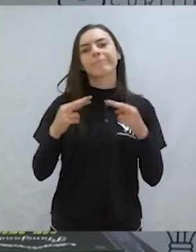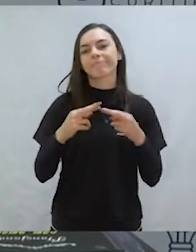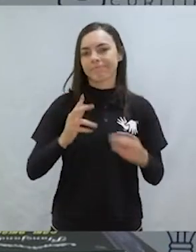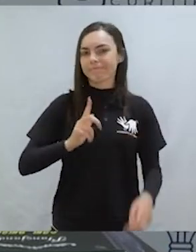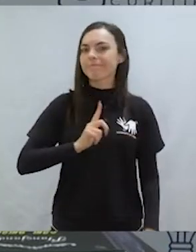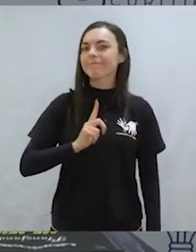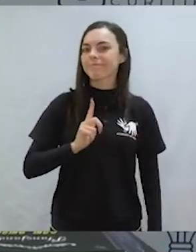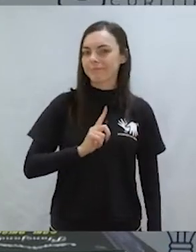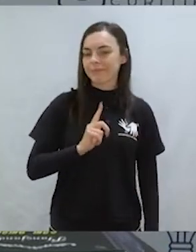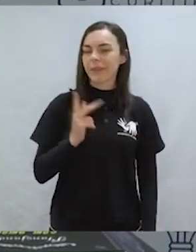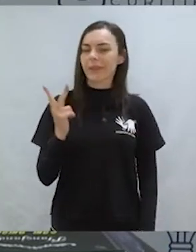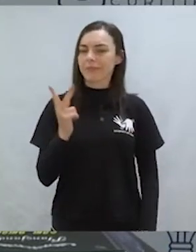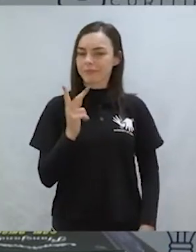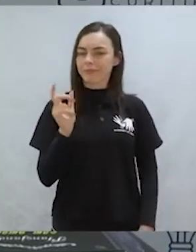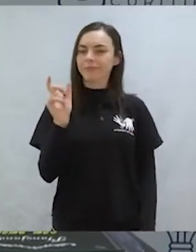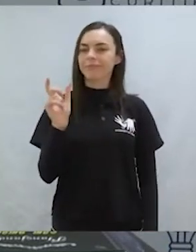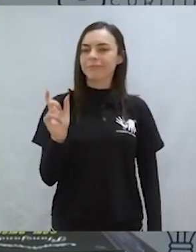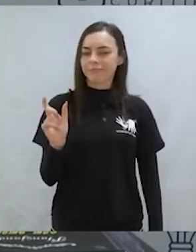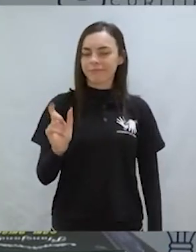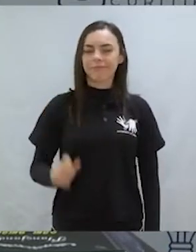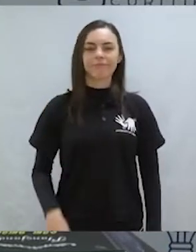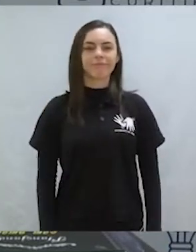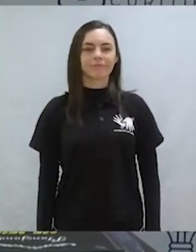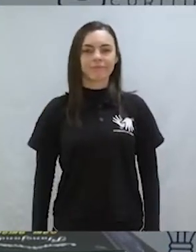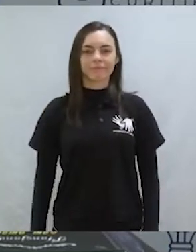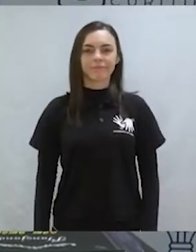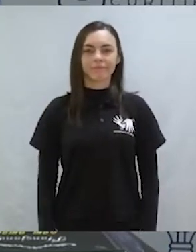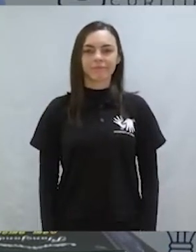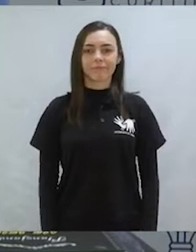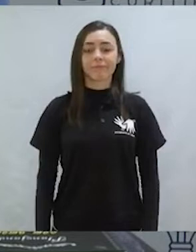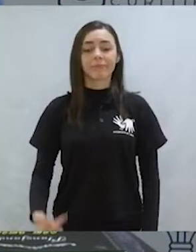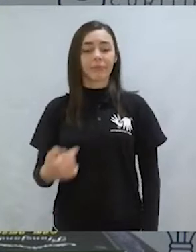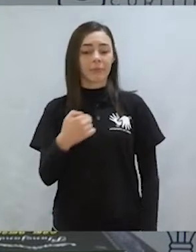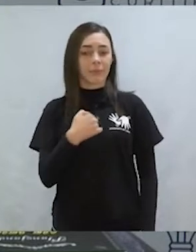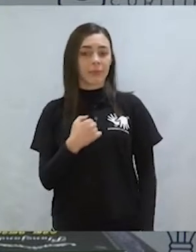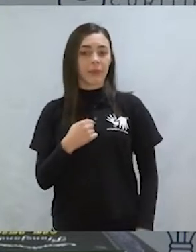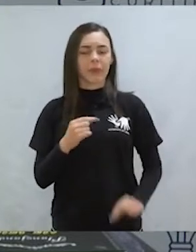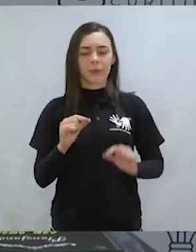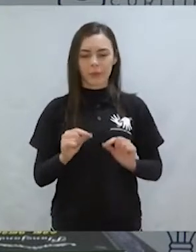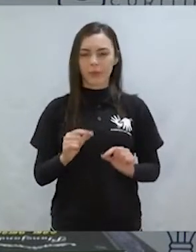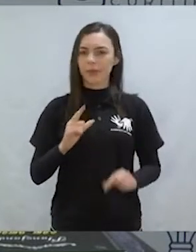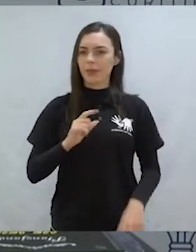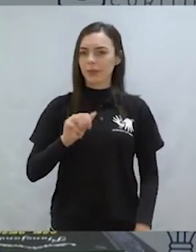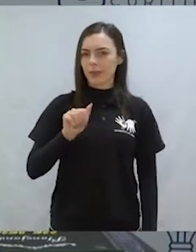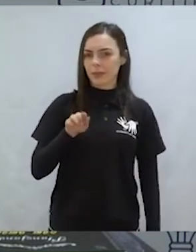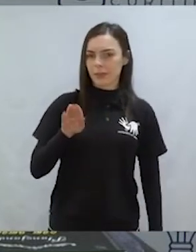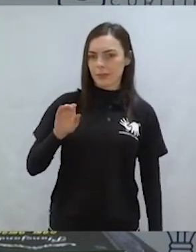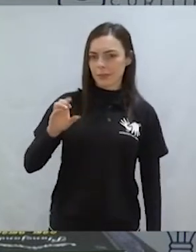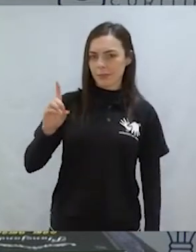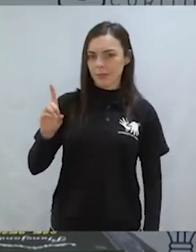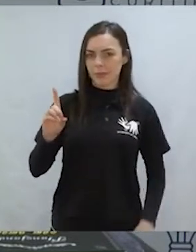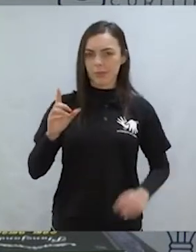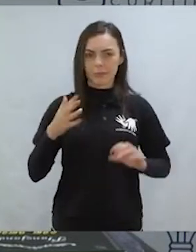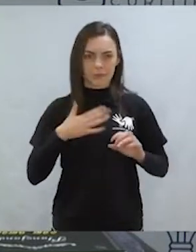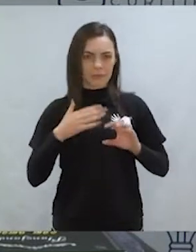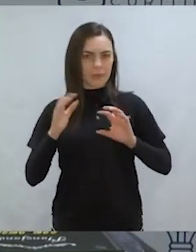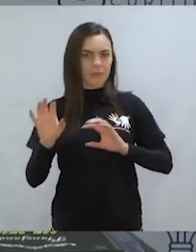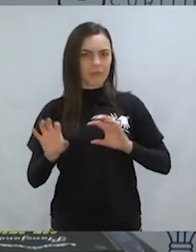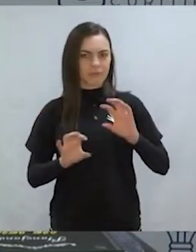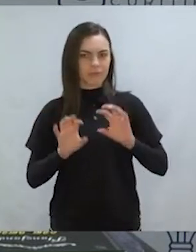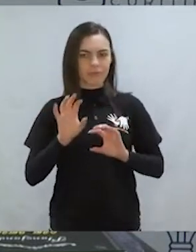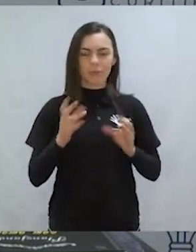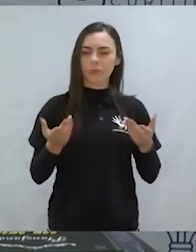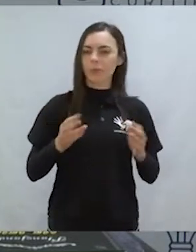fazem rimas essas duas palavras. E eu trouxe aqui até o meu alfabeto